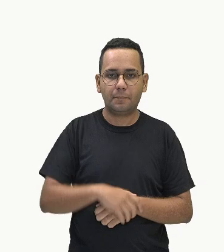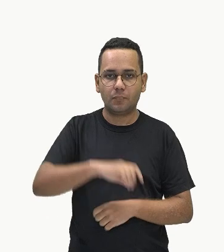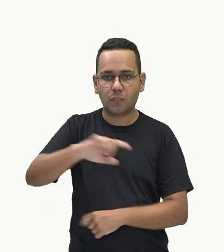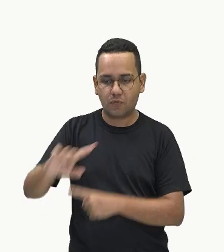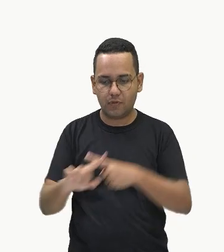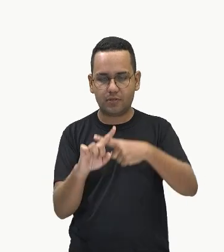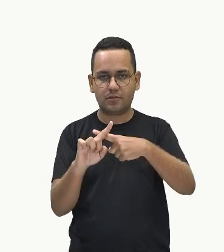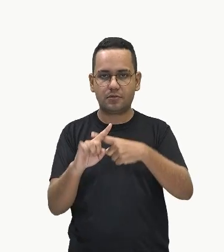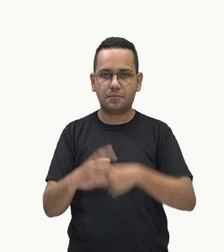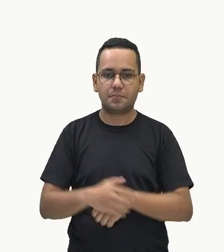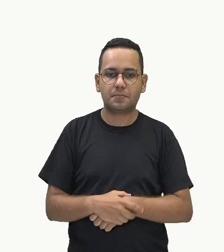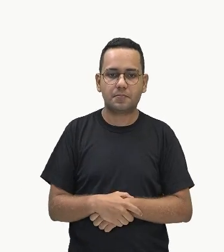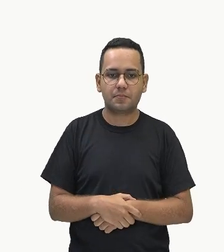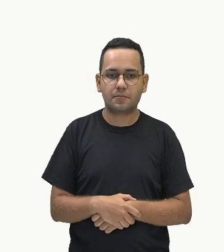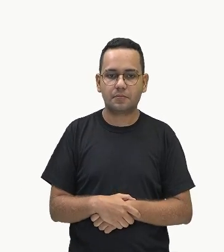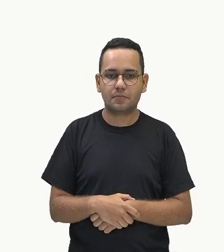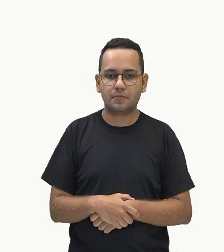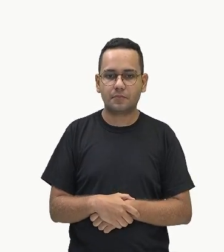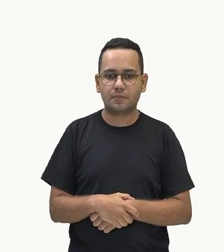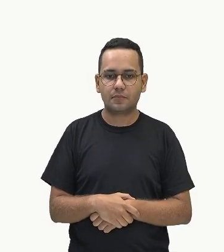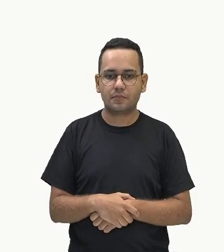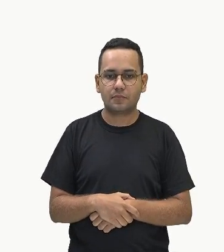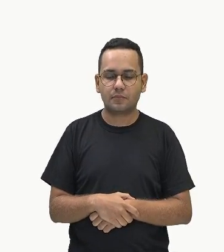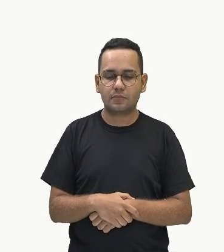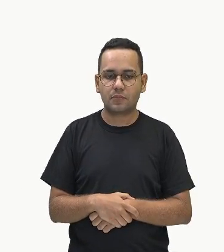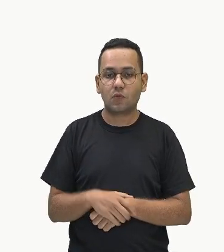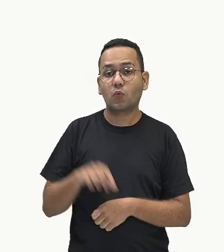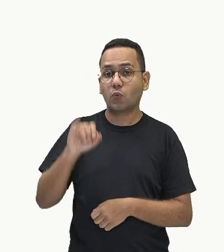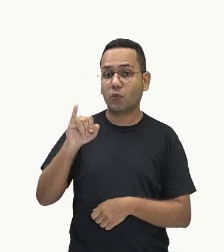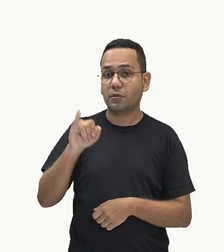Tá bom? Minha taxa,